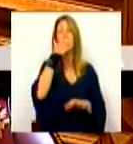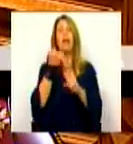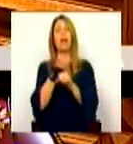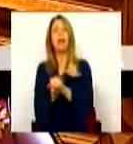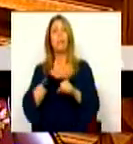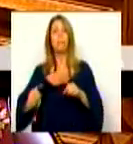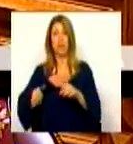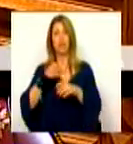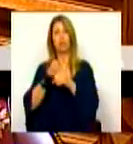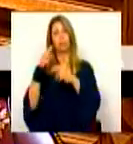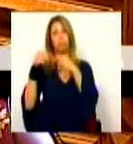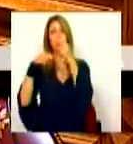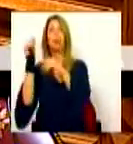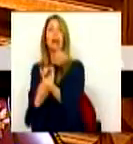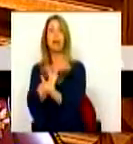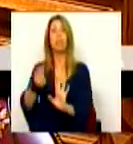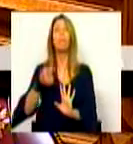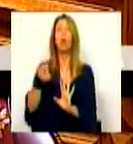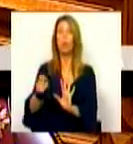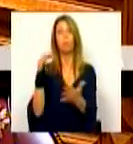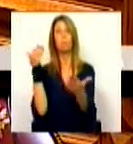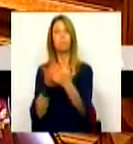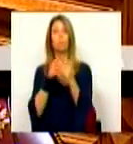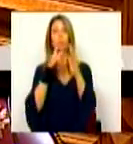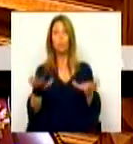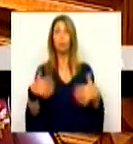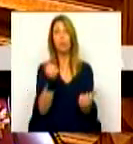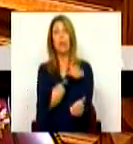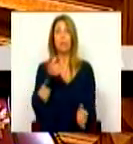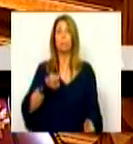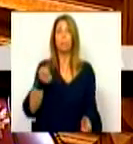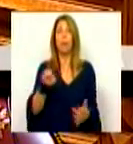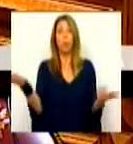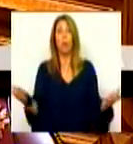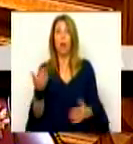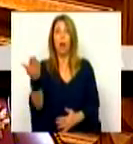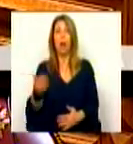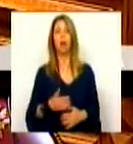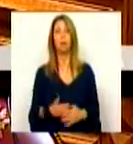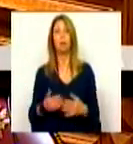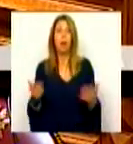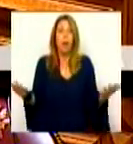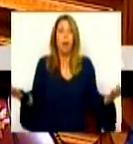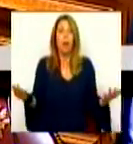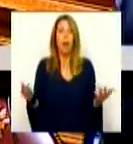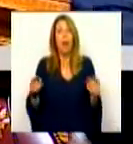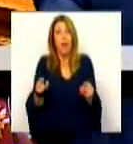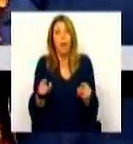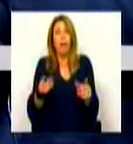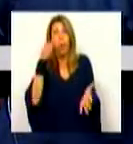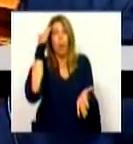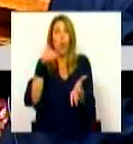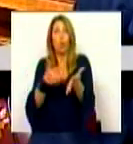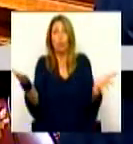arrendar, isso contribui para que haja casas para arrendar. É uma causalidade não demasiado